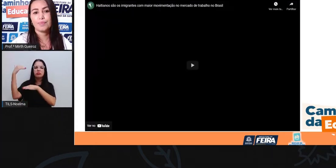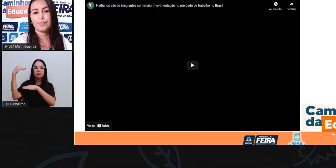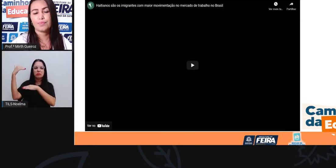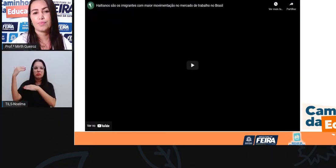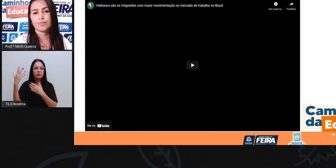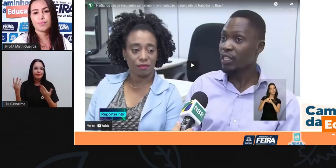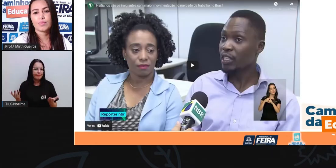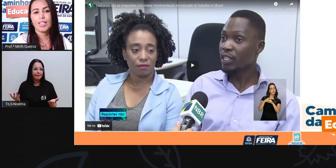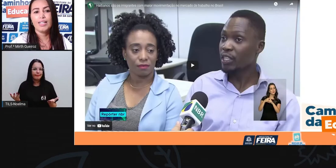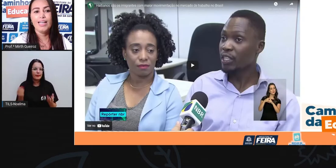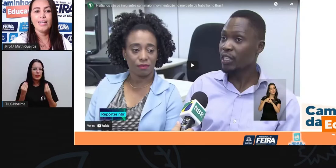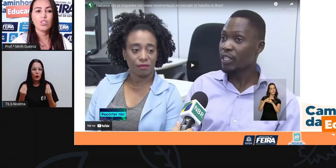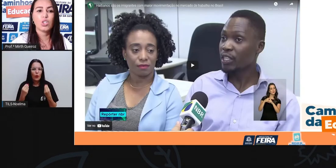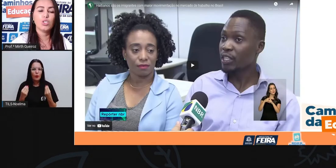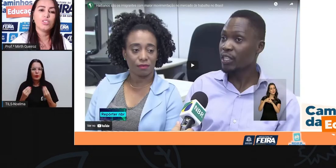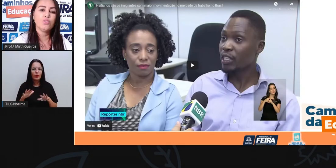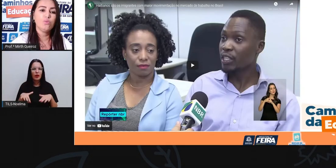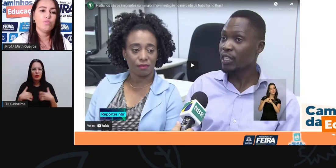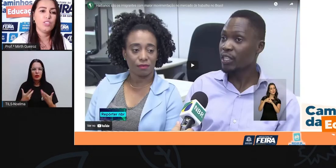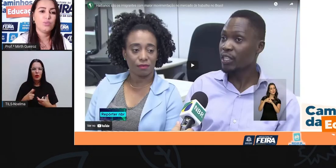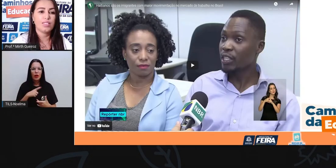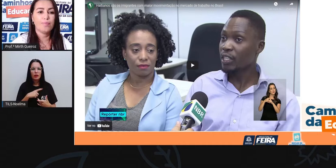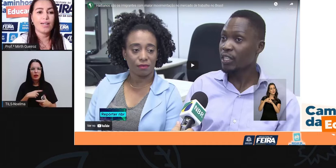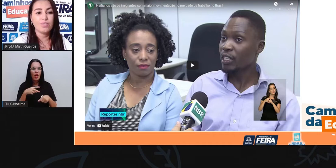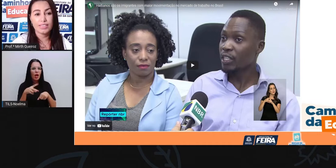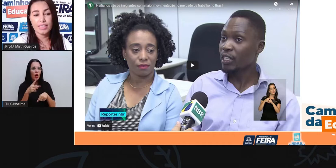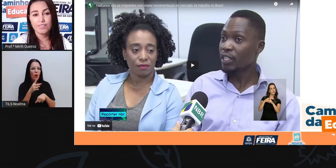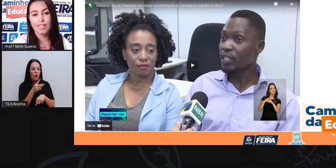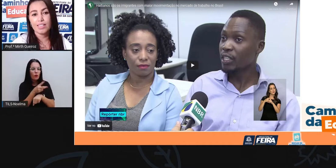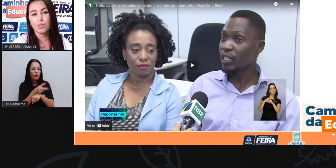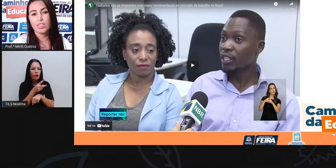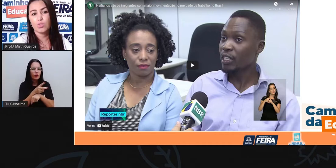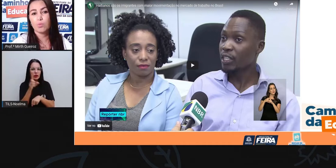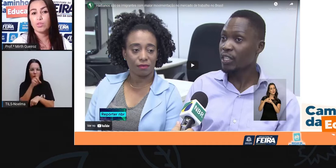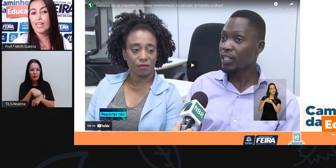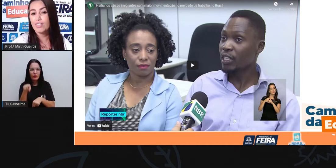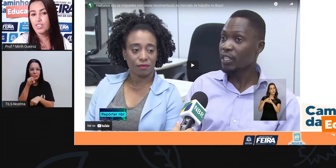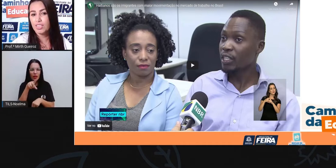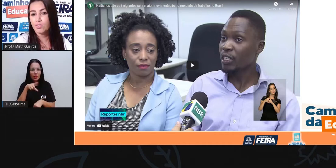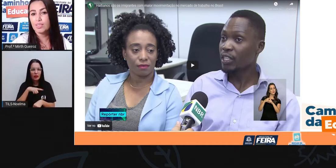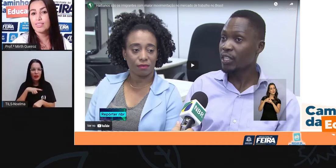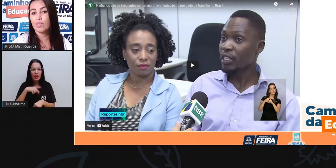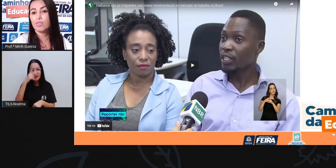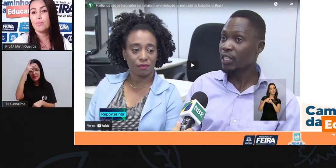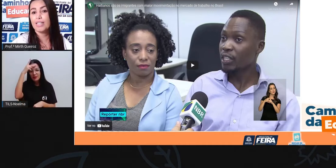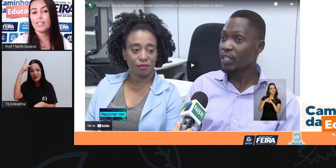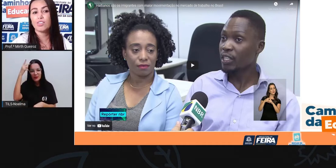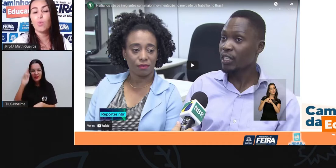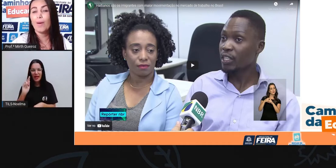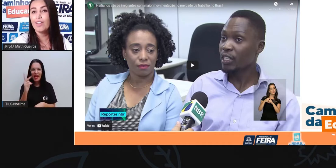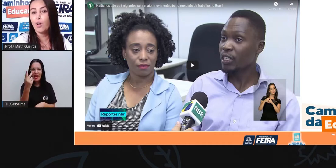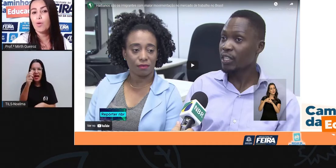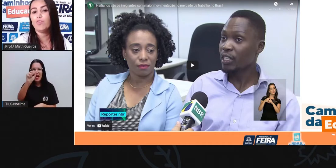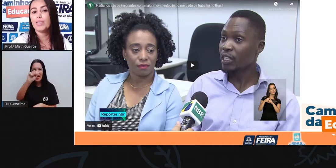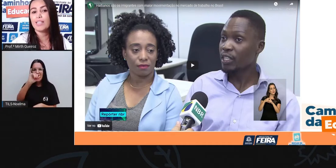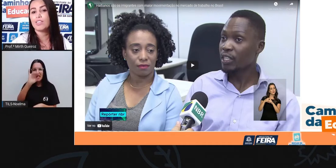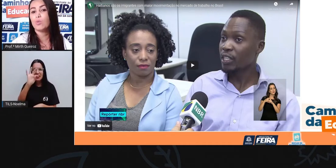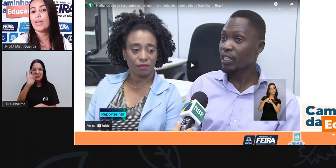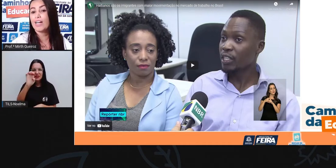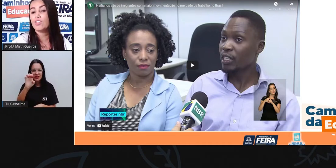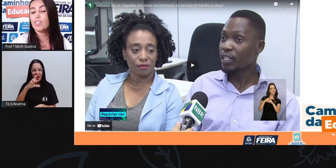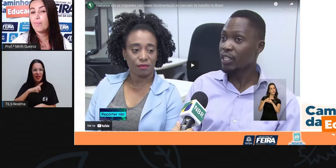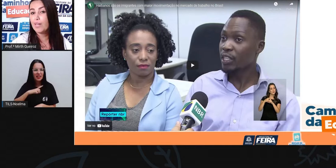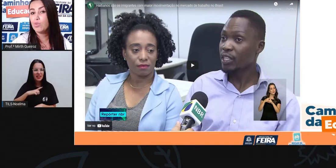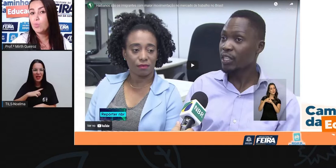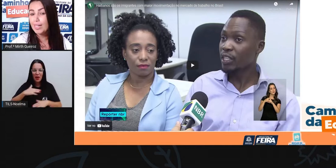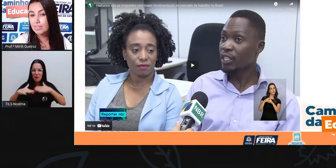negras. E aí eu trouxe um vídeo aqui para vocês falando aí sobre os haitianos, que são os imigrantes com maior movimentação no